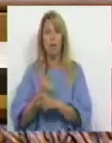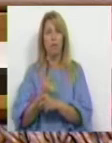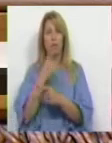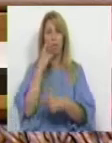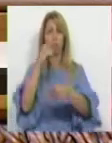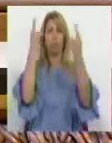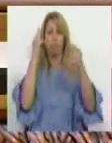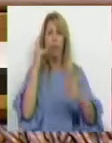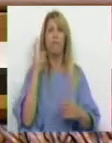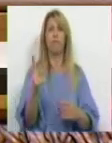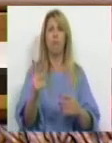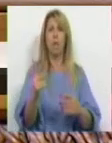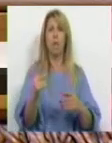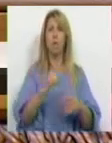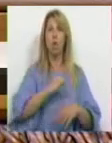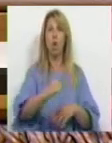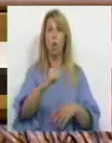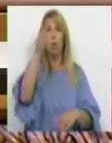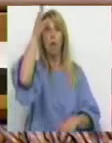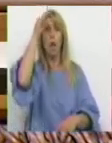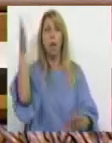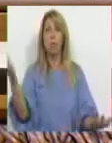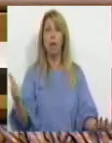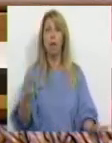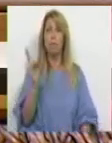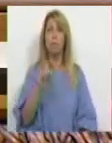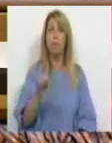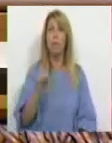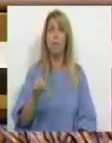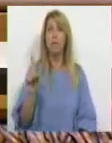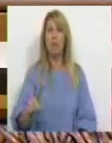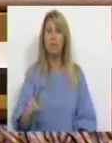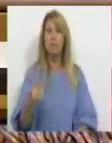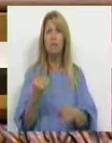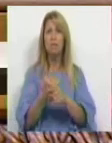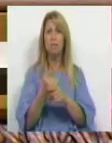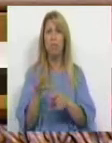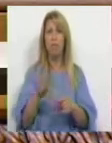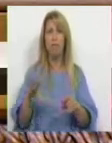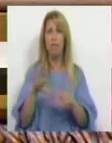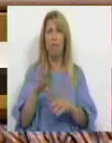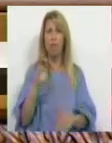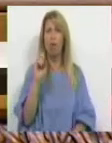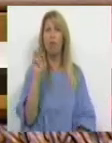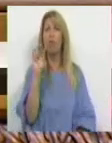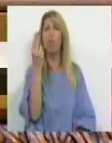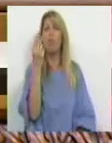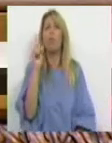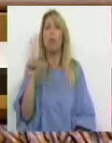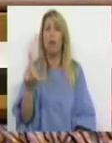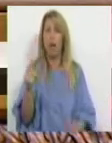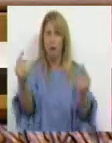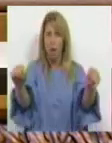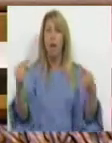violência sobre animais, frequentemente com aspectos cruéis. E é a